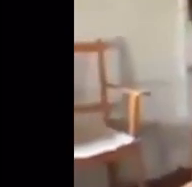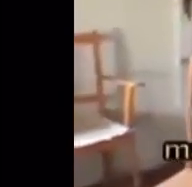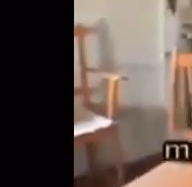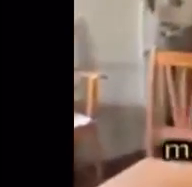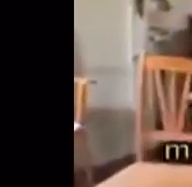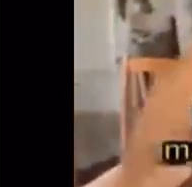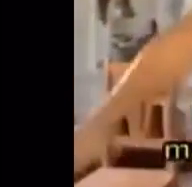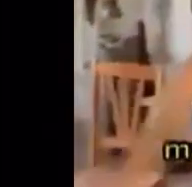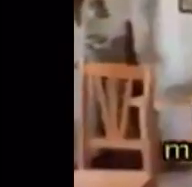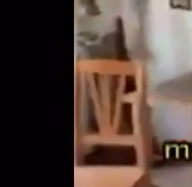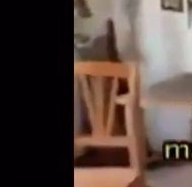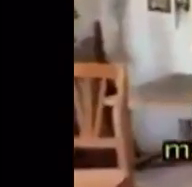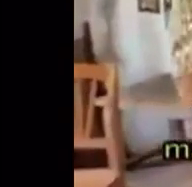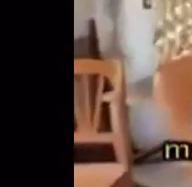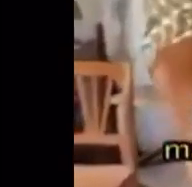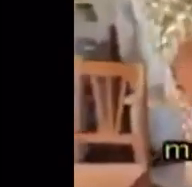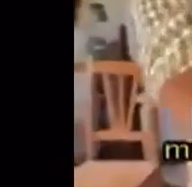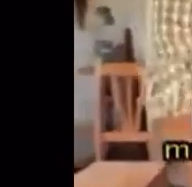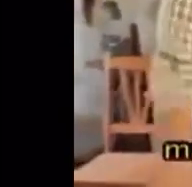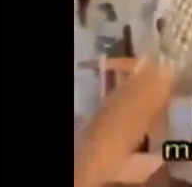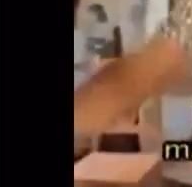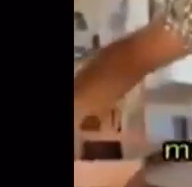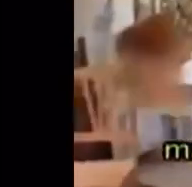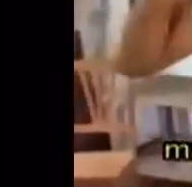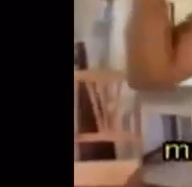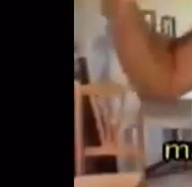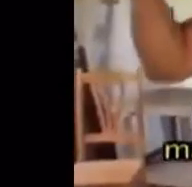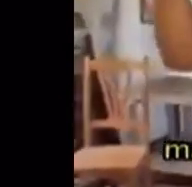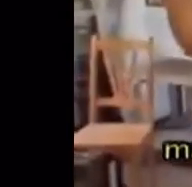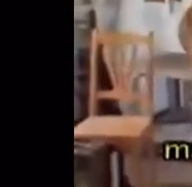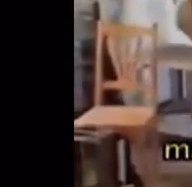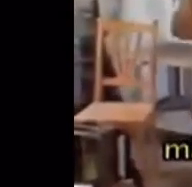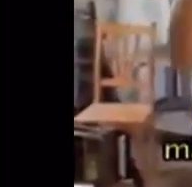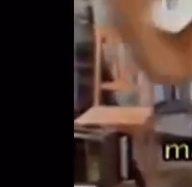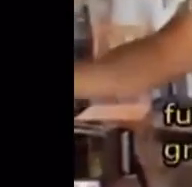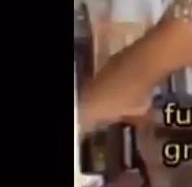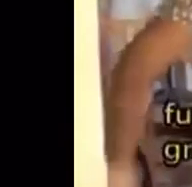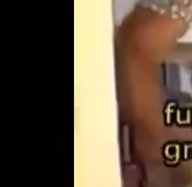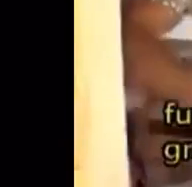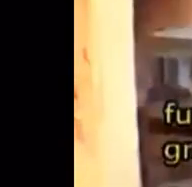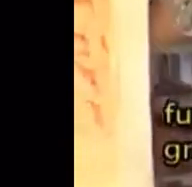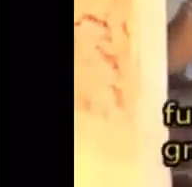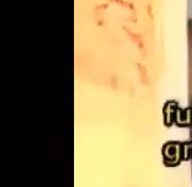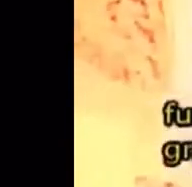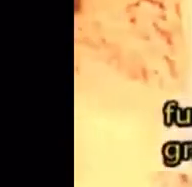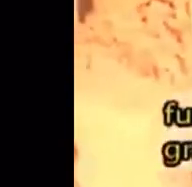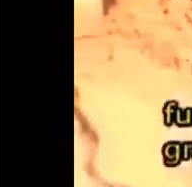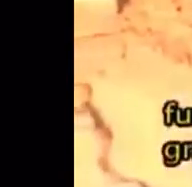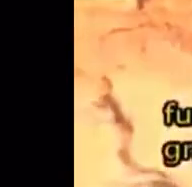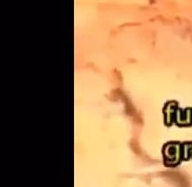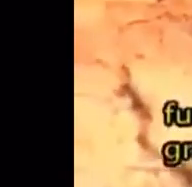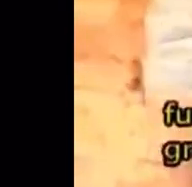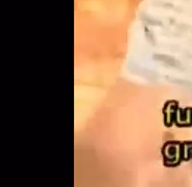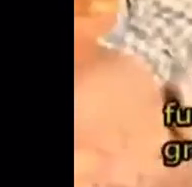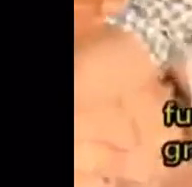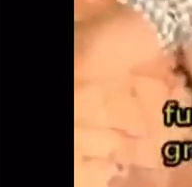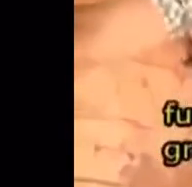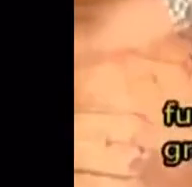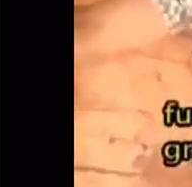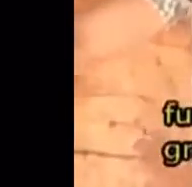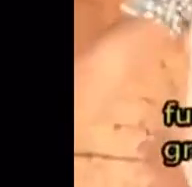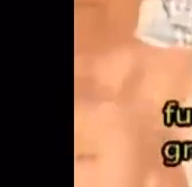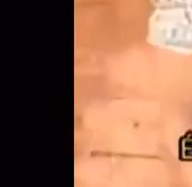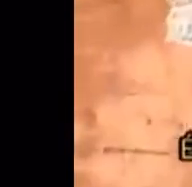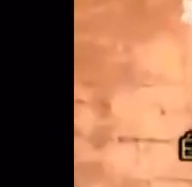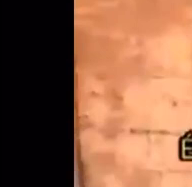João. Esse aqui é o João, que não é santo, mas é São, e vai explicar pra gente como funciona essa preparação toda para essa grande